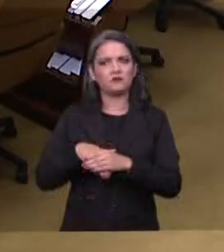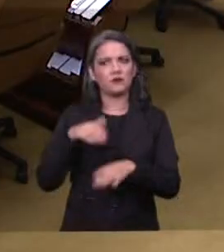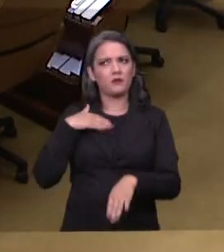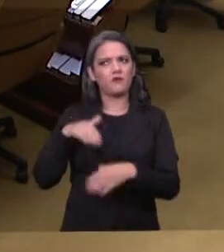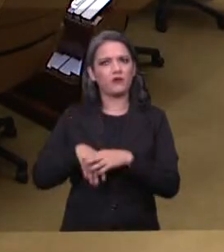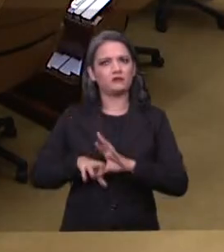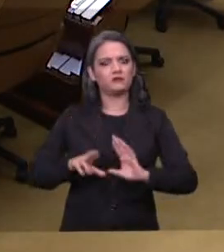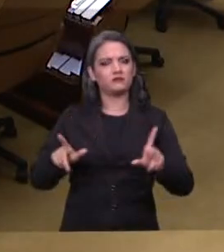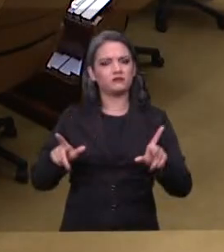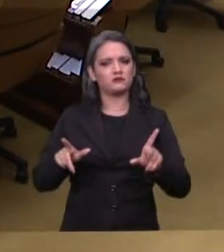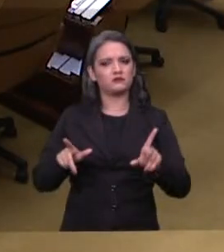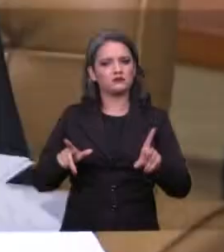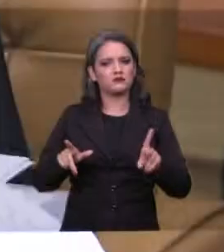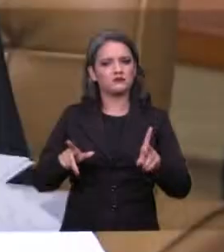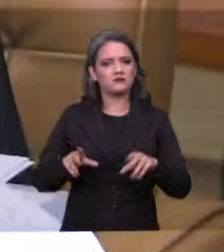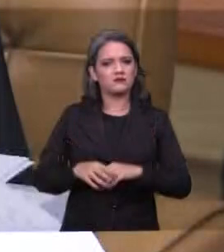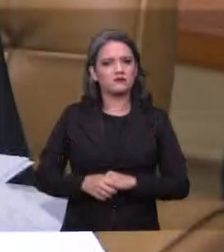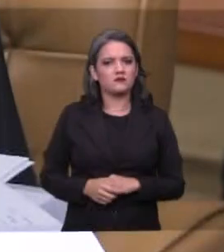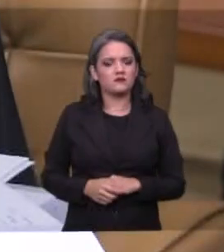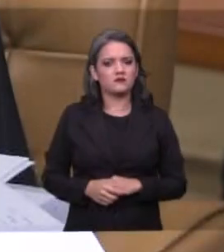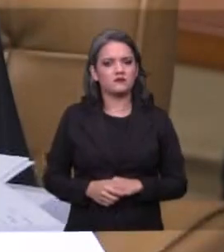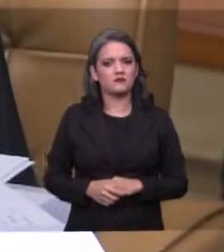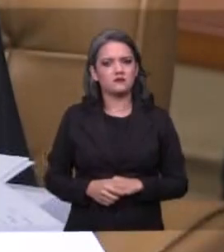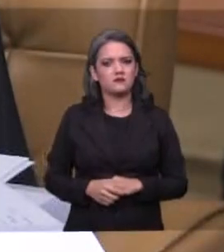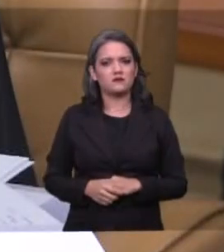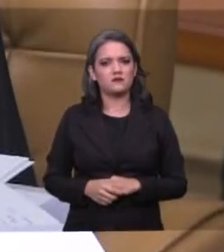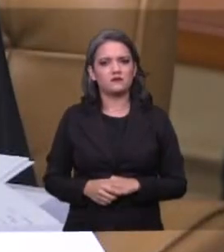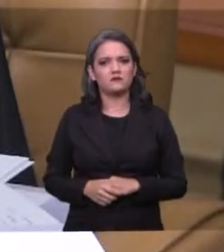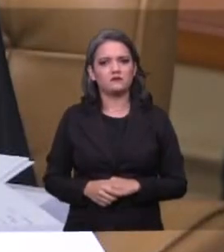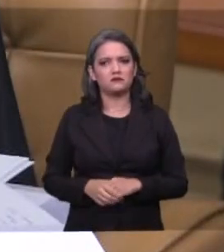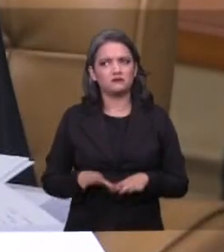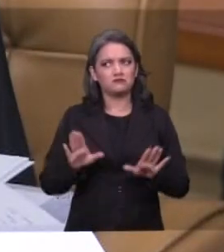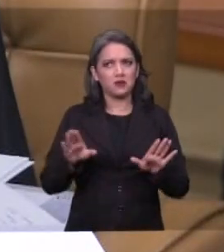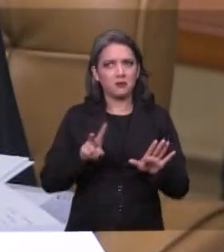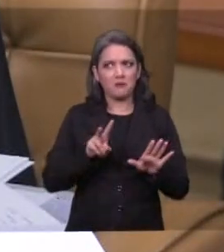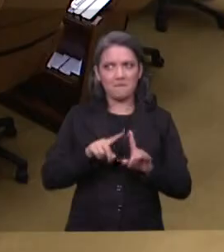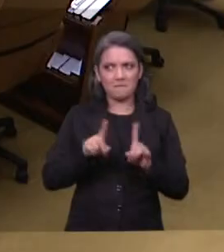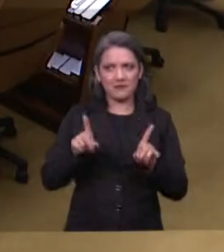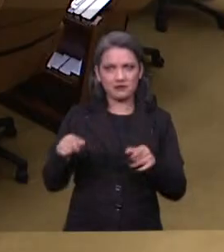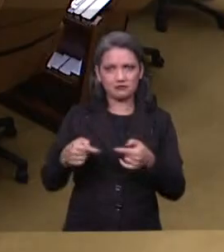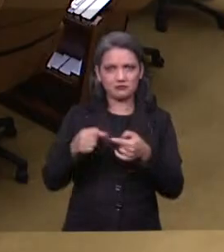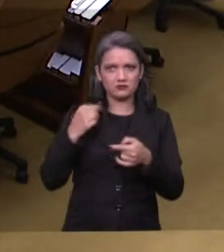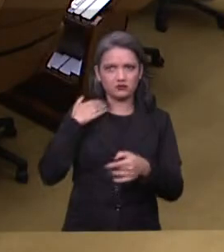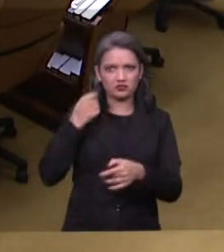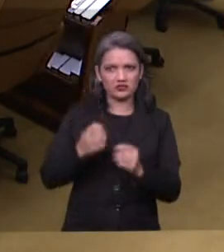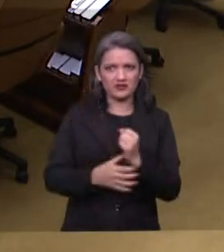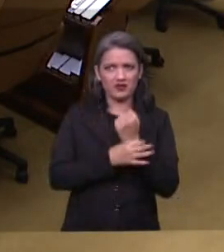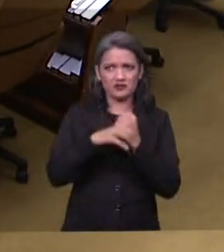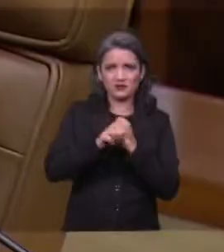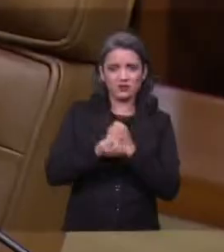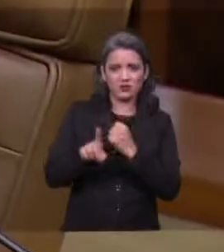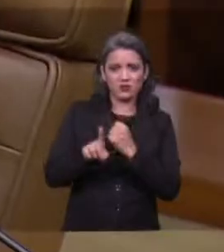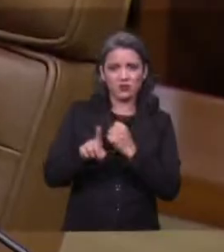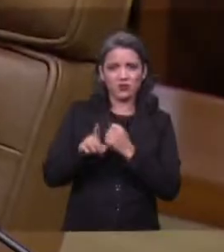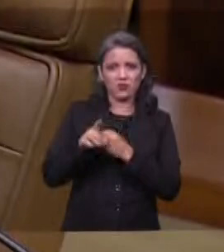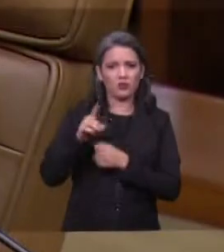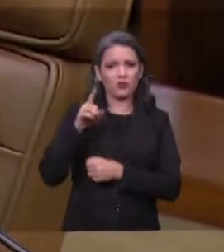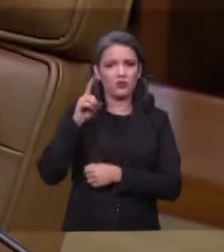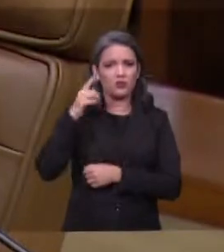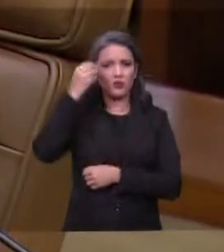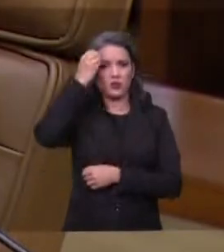Não, sim, mas nesse caso, aplicaria o juízo de garantias ou não? Não, eu não quero. Eu, em